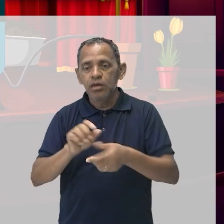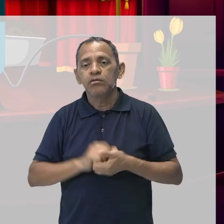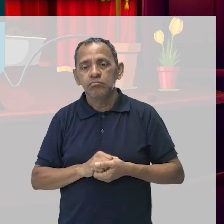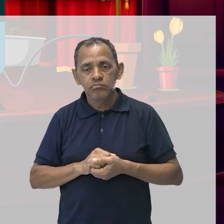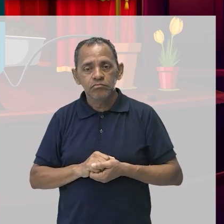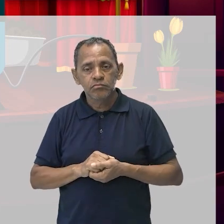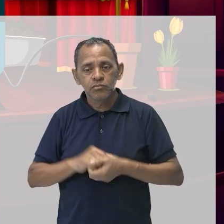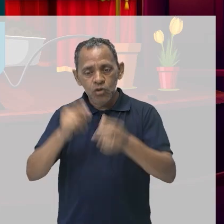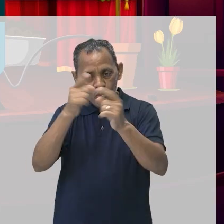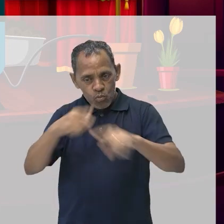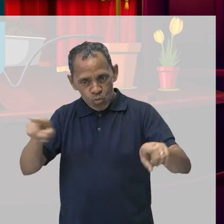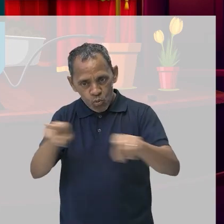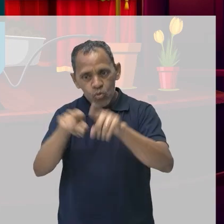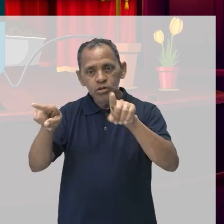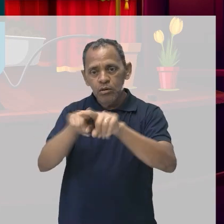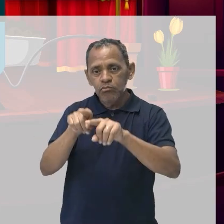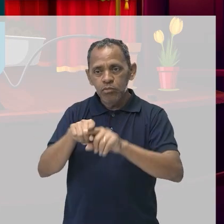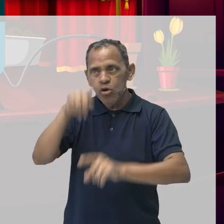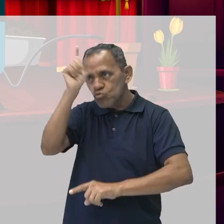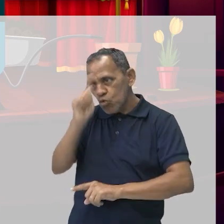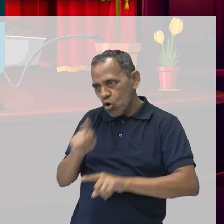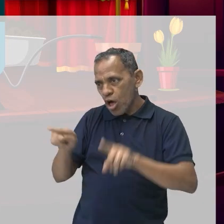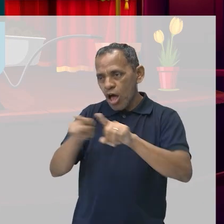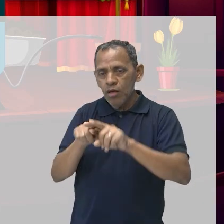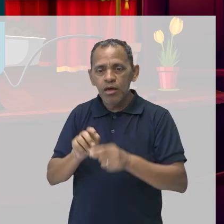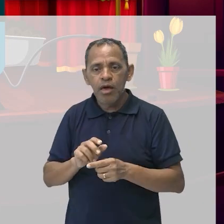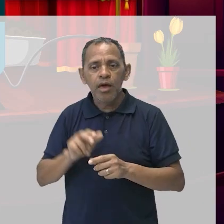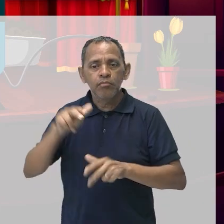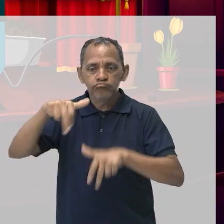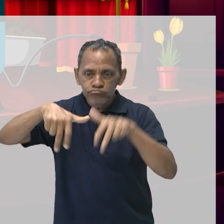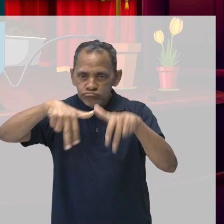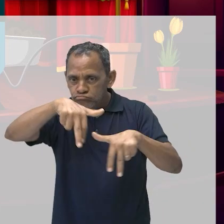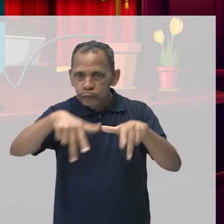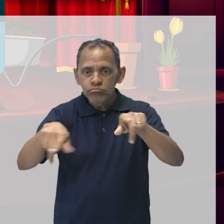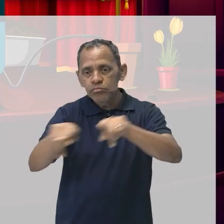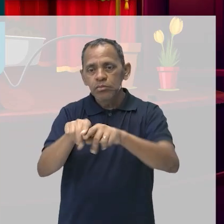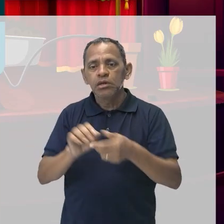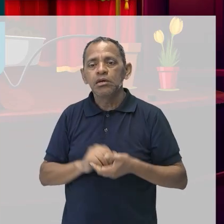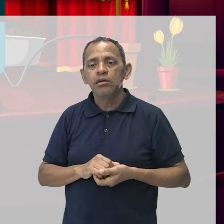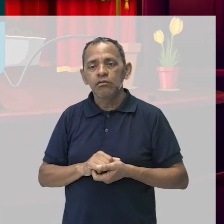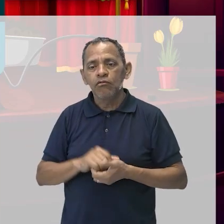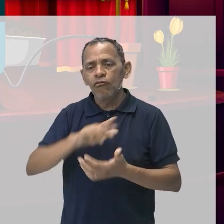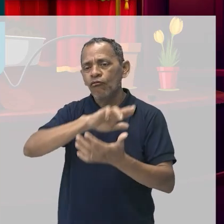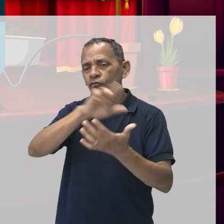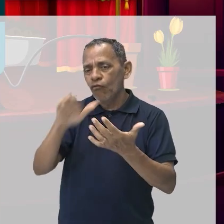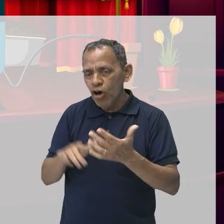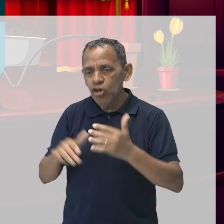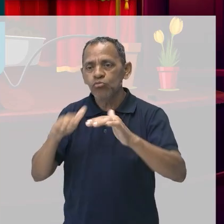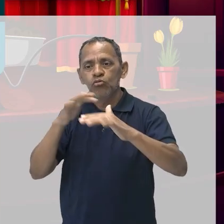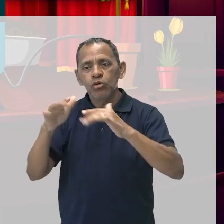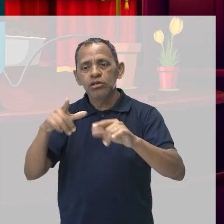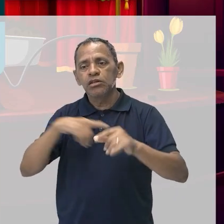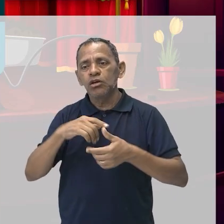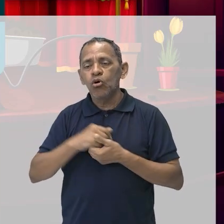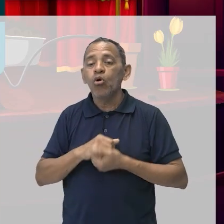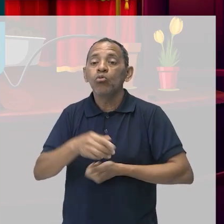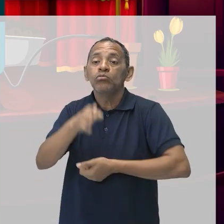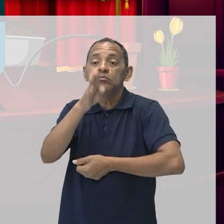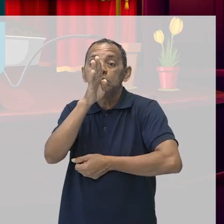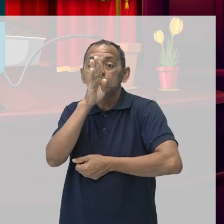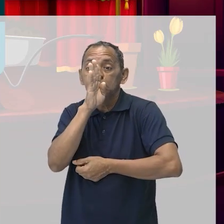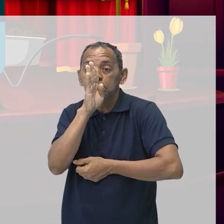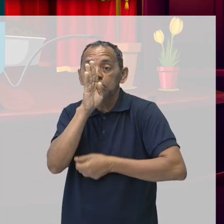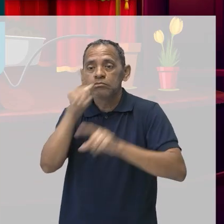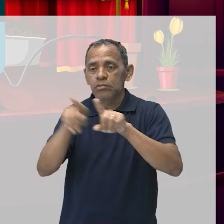efeitos sonoros, como trovões, passos e etc. Ou manipulação de silêncio. Isso